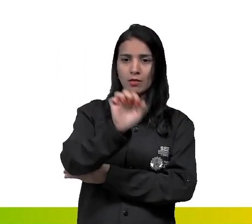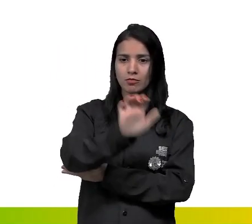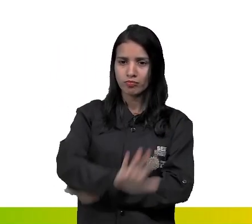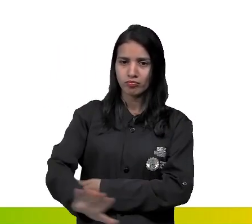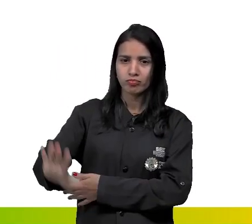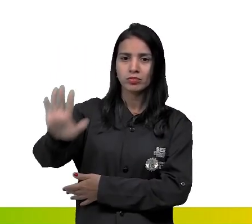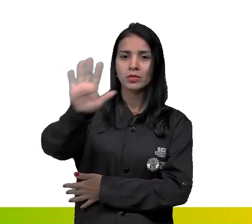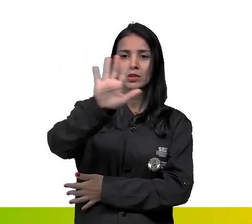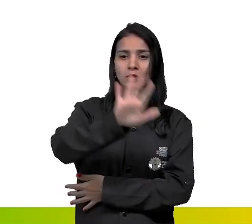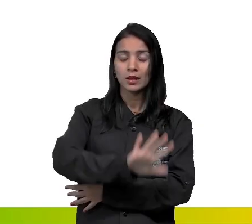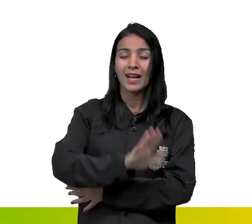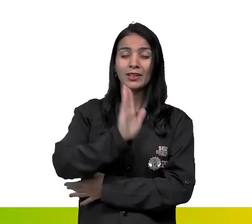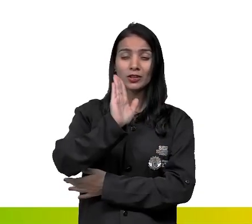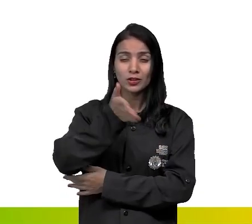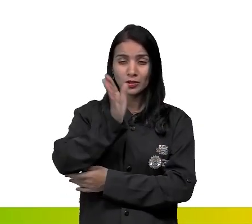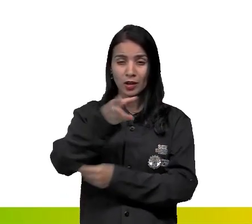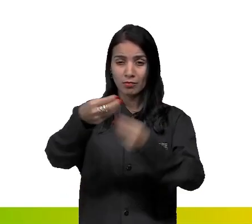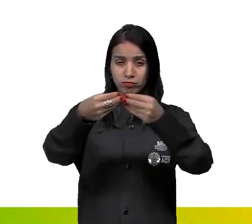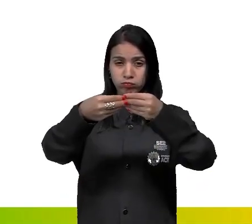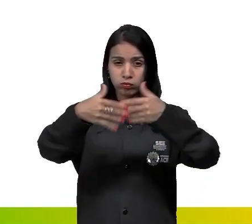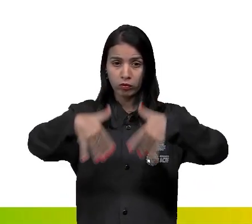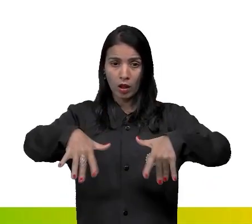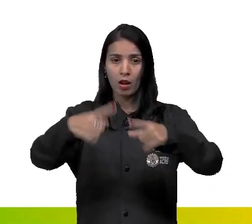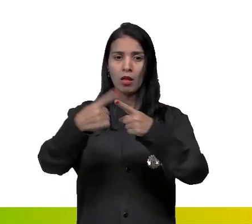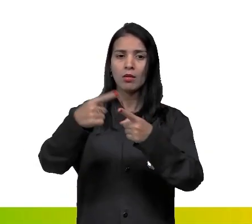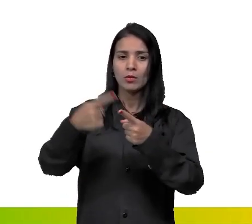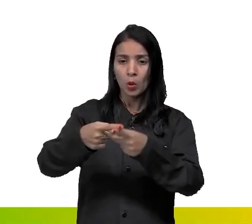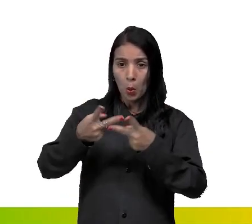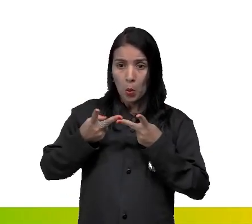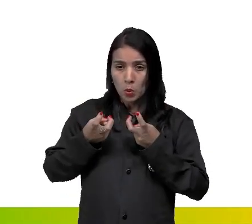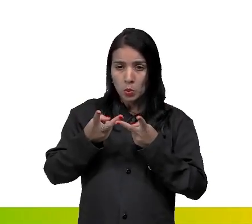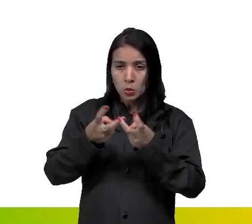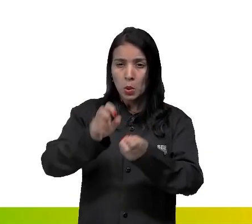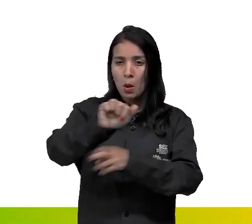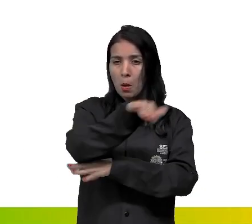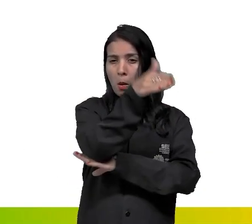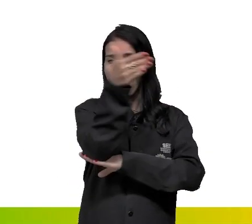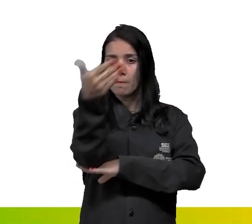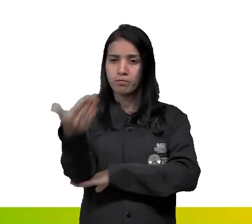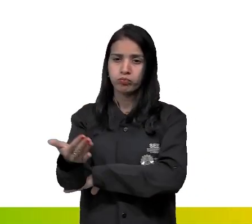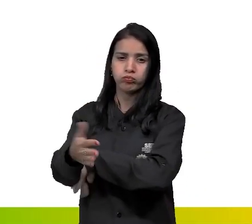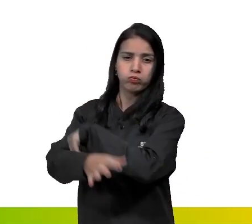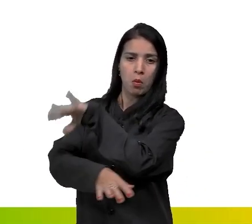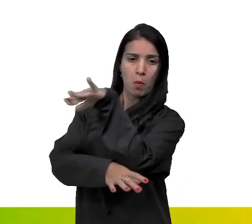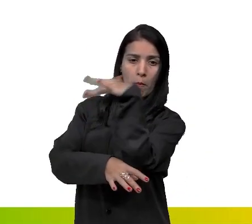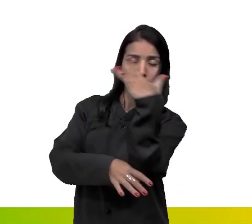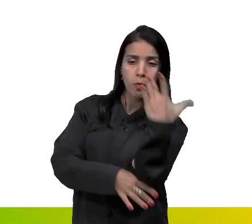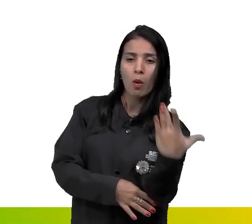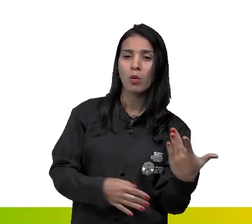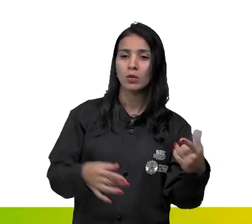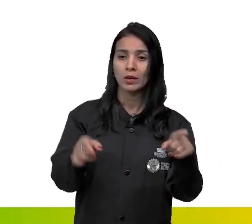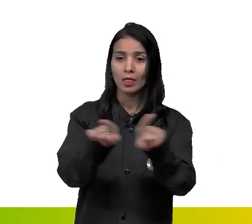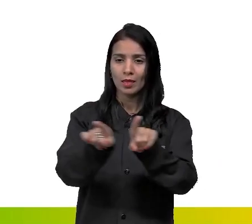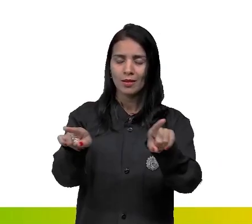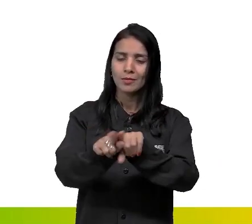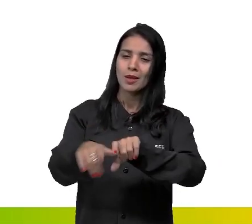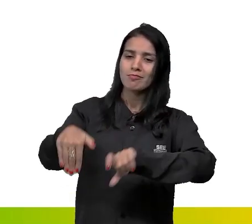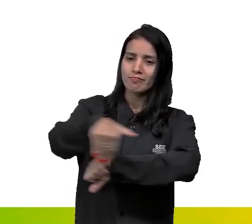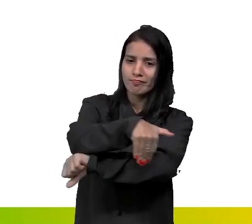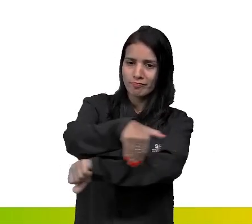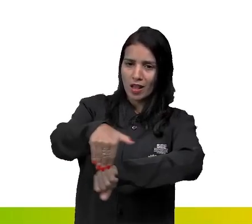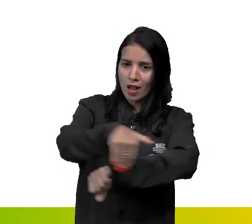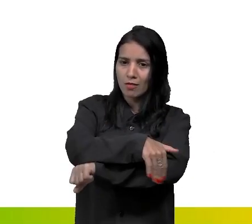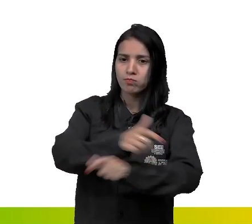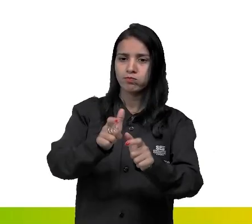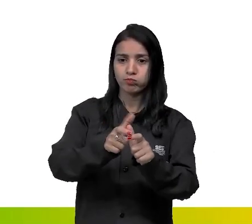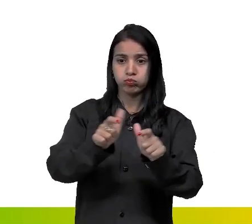original, devastada pela exploração da madeira e pelo crescimento urbano. Essa é a alternativa correta,